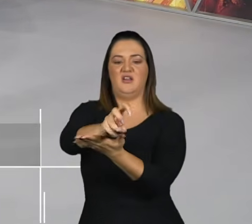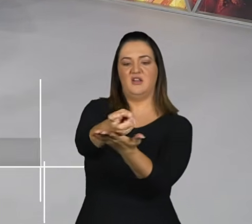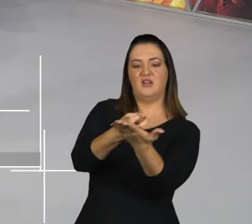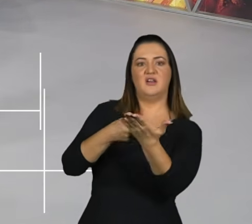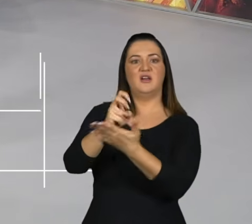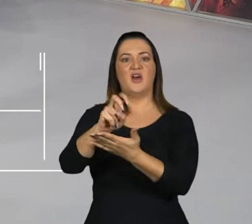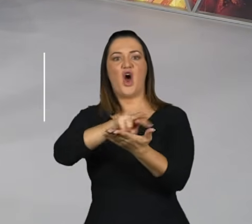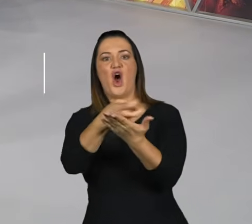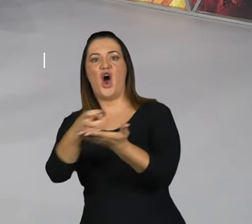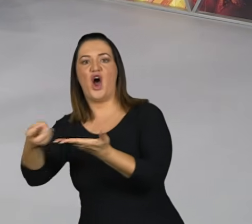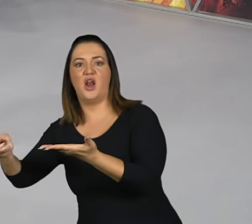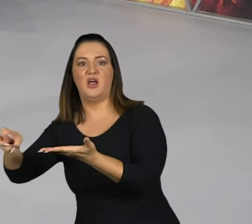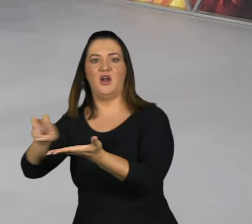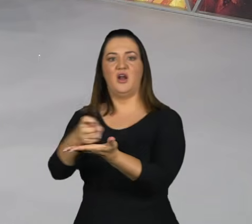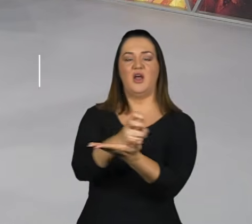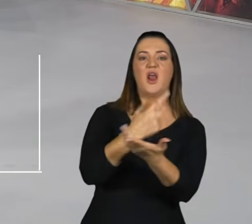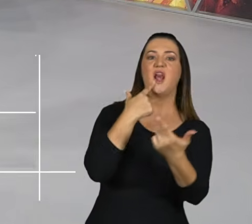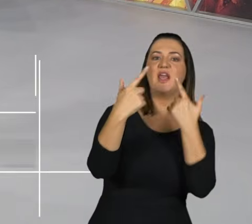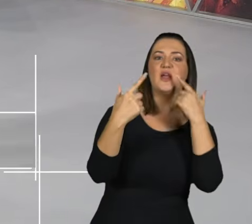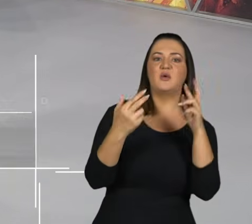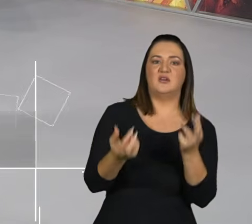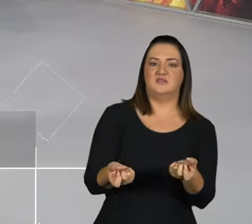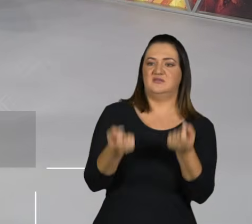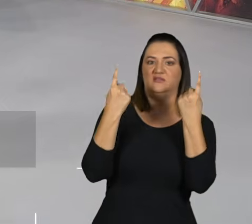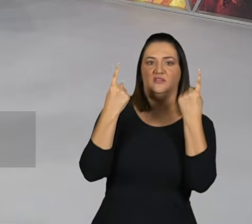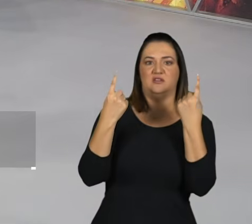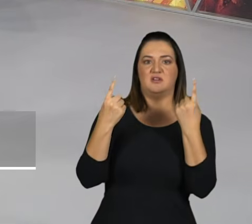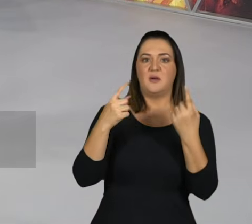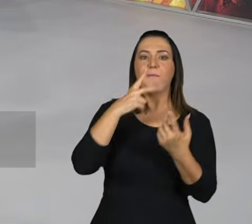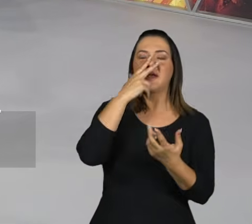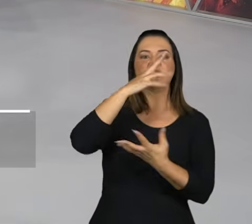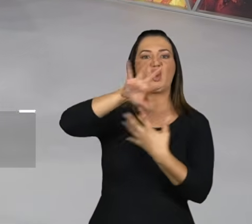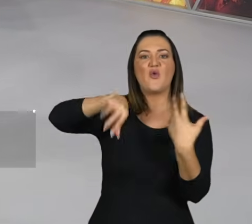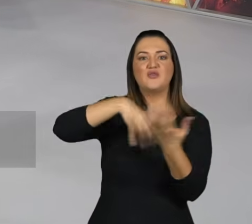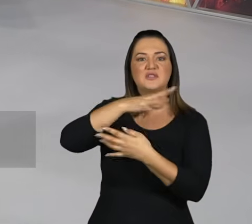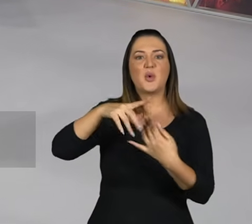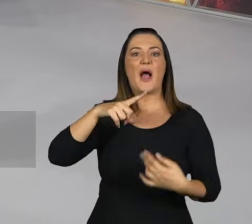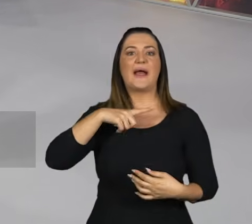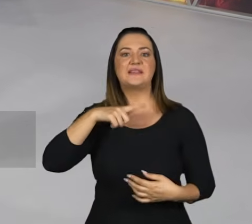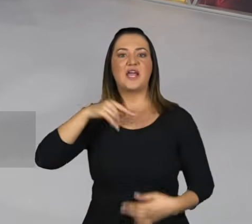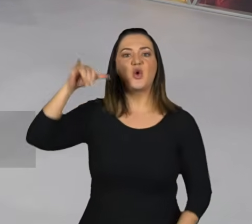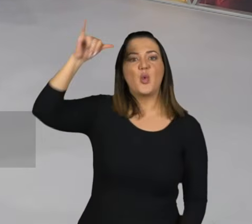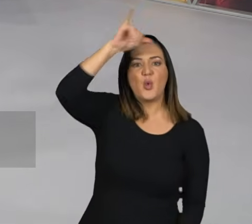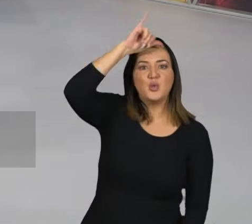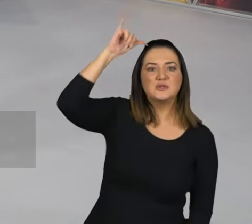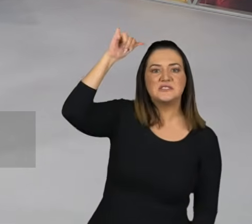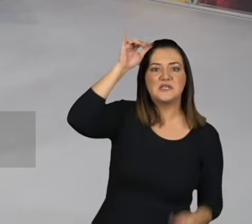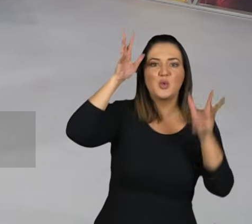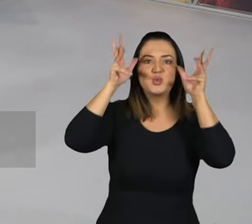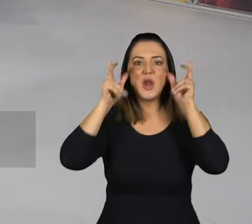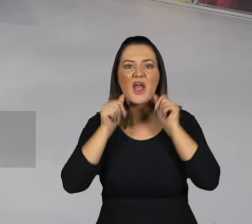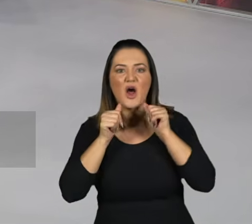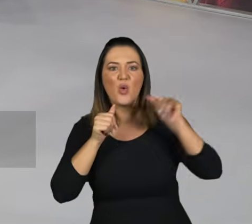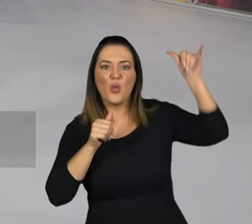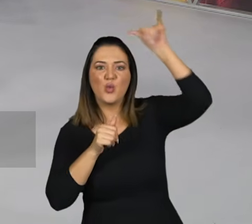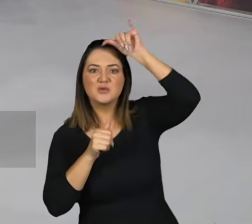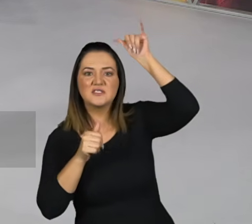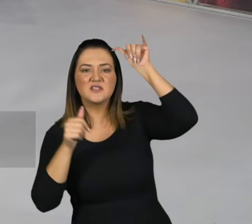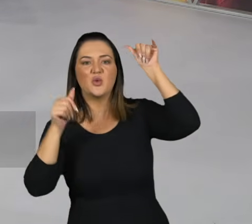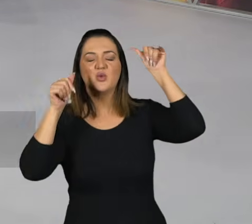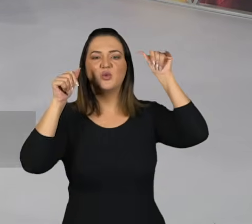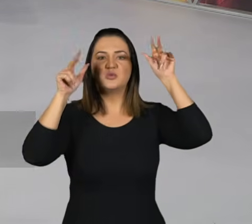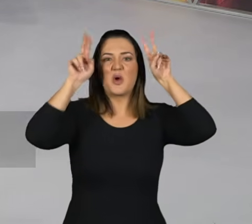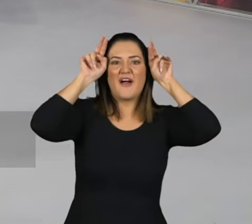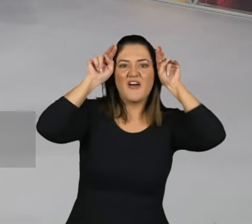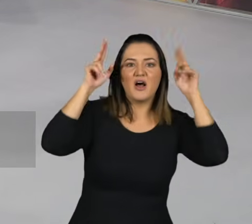chão, sai rolando para lá, volta rolando para cá, e vira uma confusão, e tem a unção do leão, a unção do cavalo, a unção do não sei do